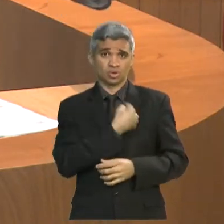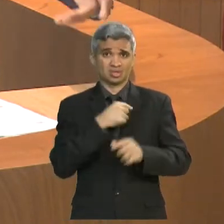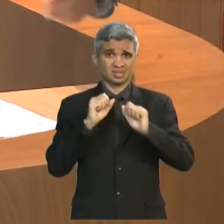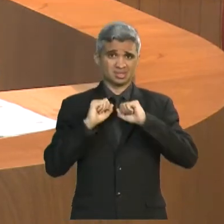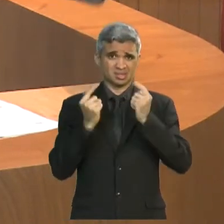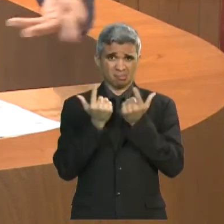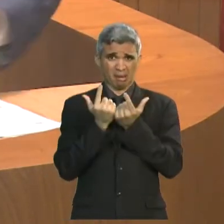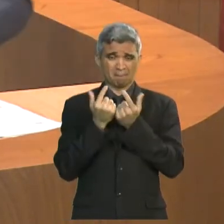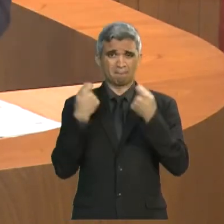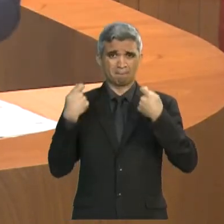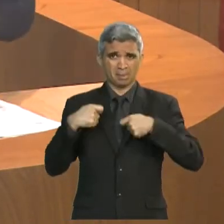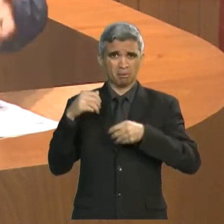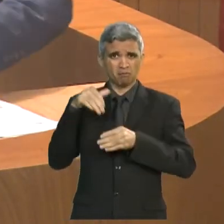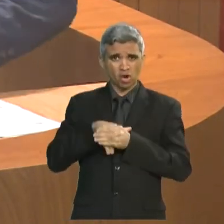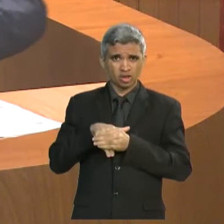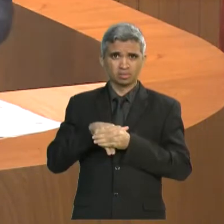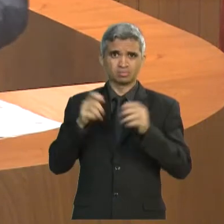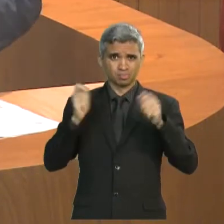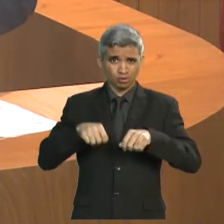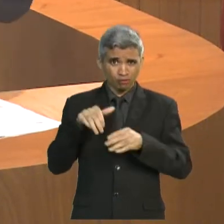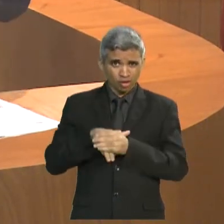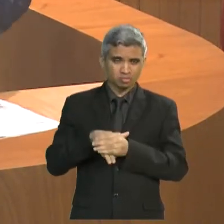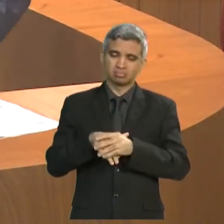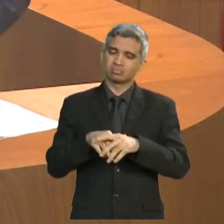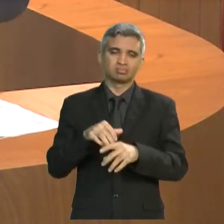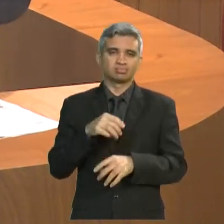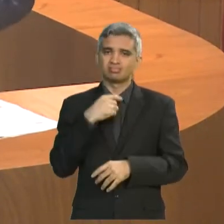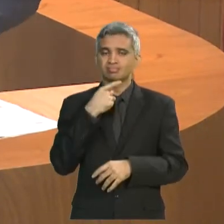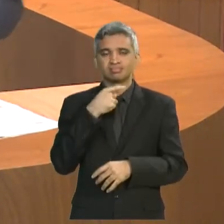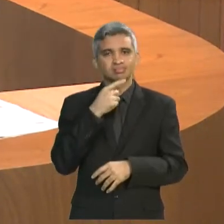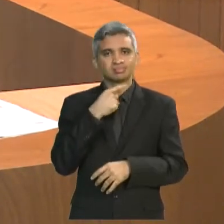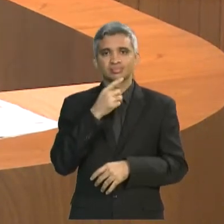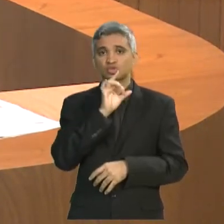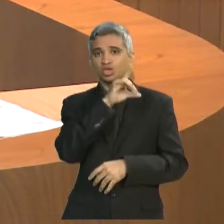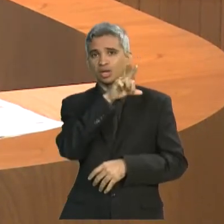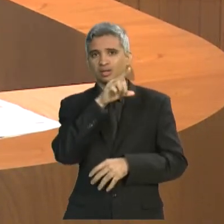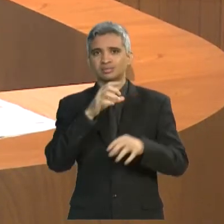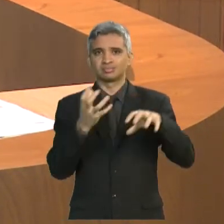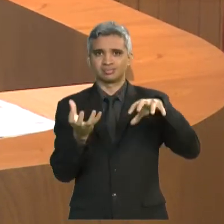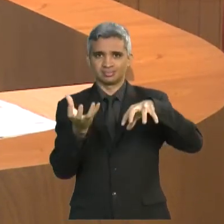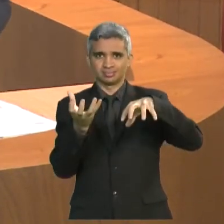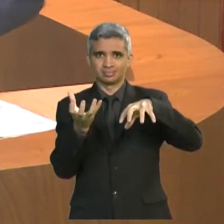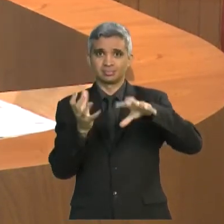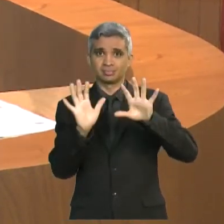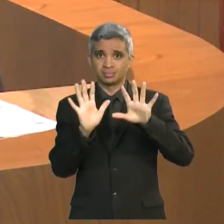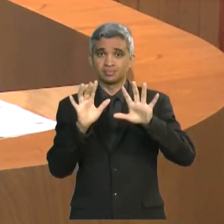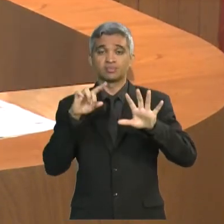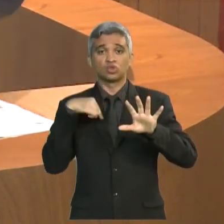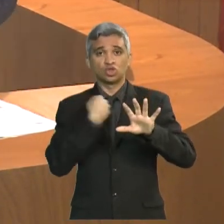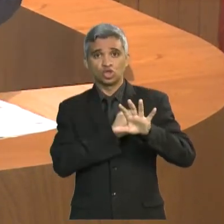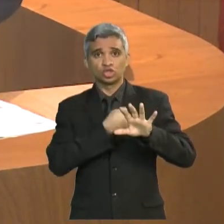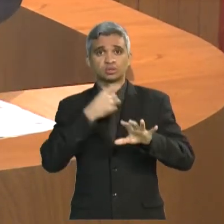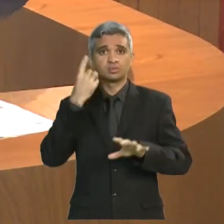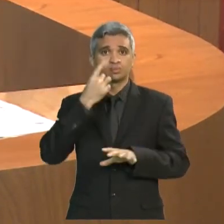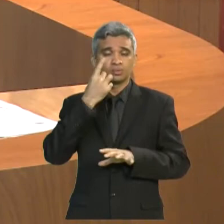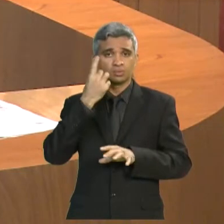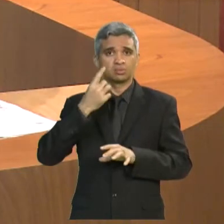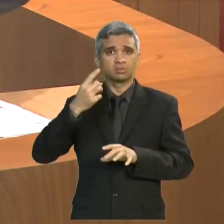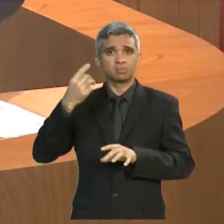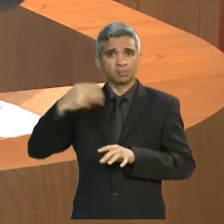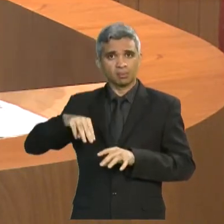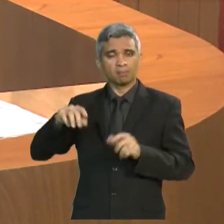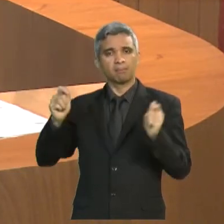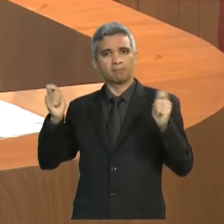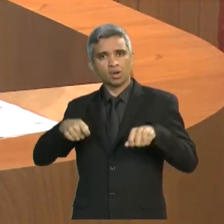solicitar nós temos um dado nosso ator com alguns deputados já se prontificar já vieram a público o nosso apoio Incondicional A enfermagem